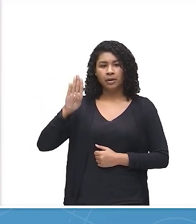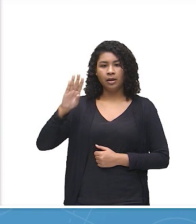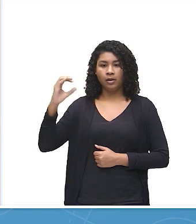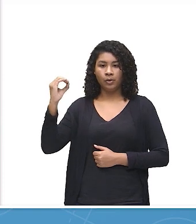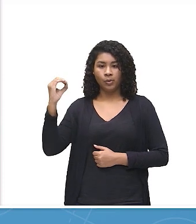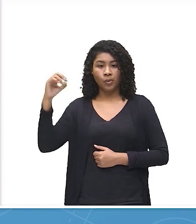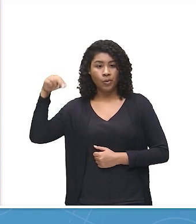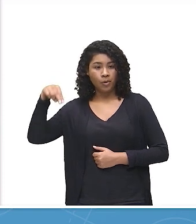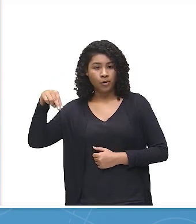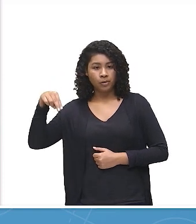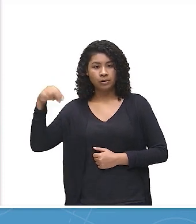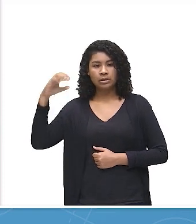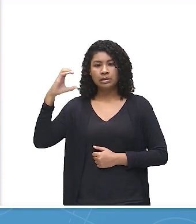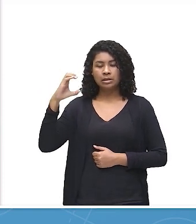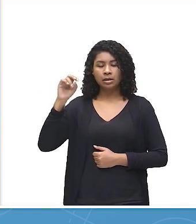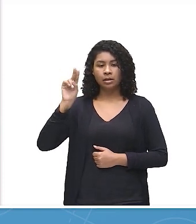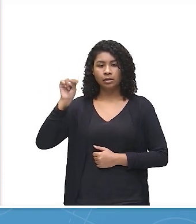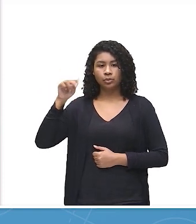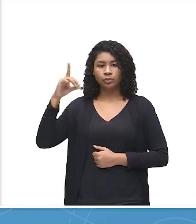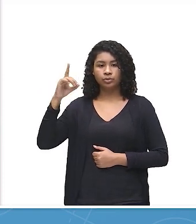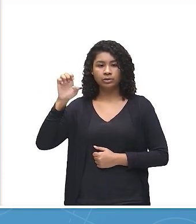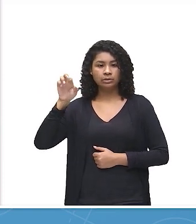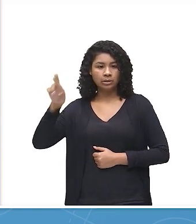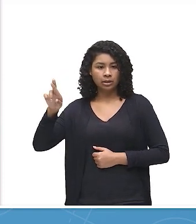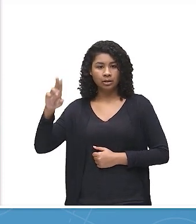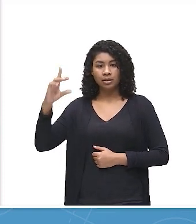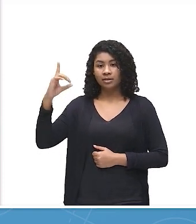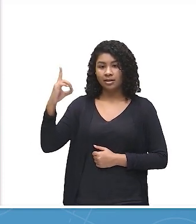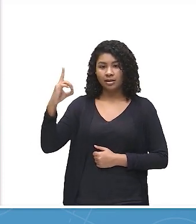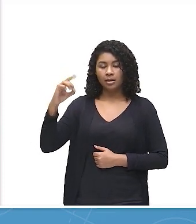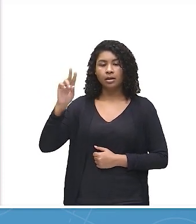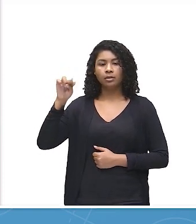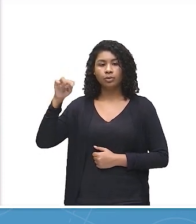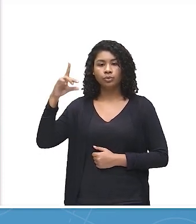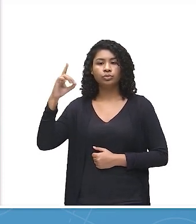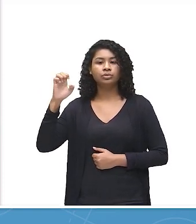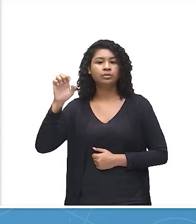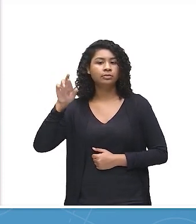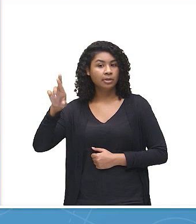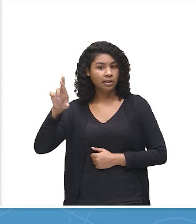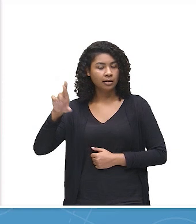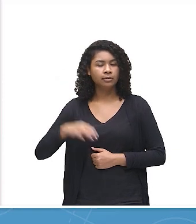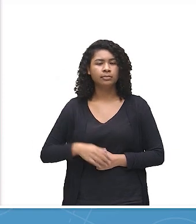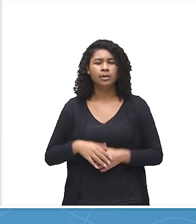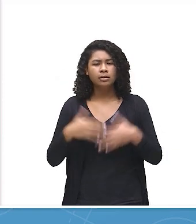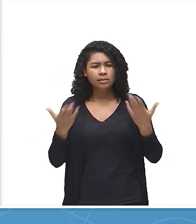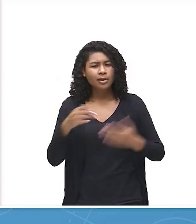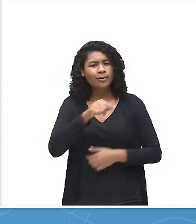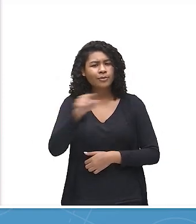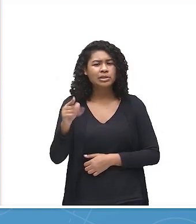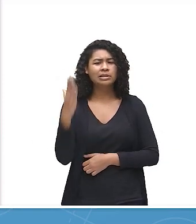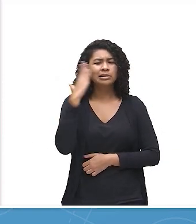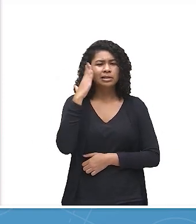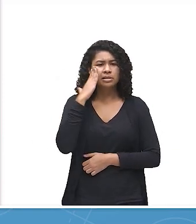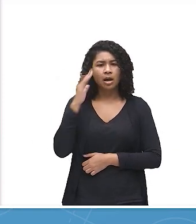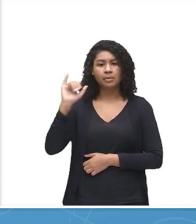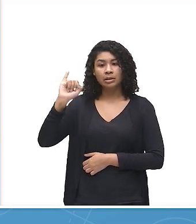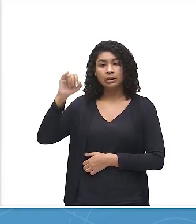pequenas que sozinhas não trabalham e preciso que elas estejam